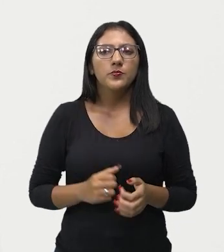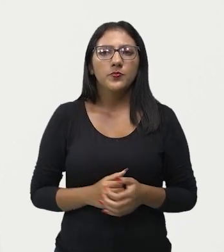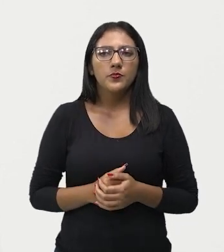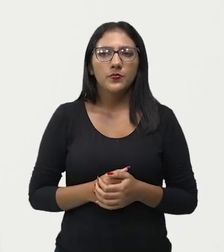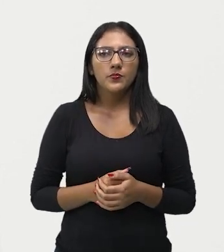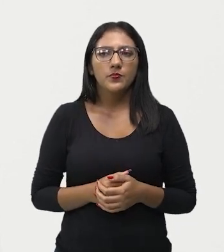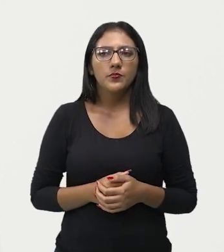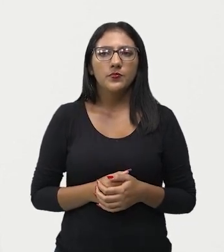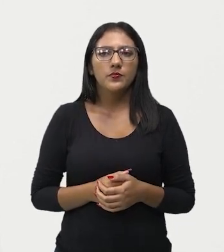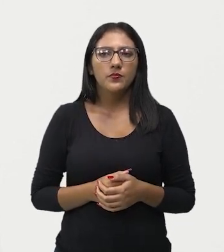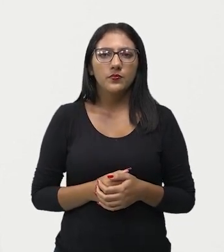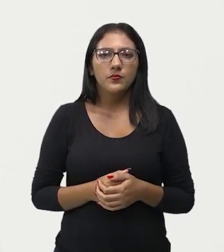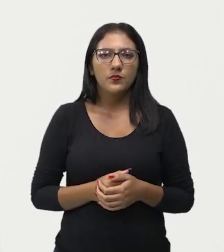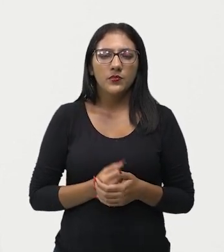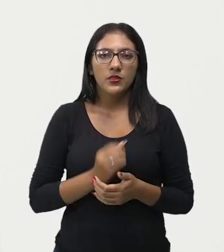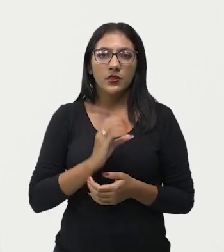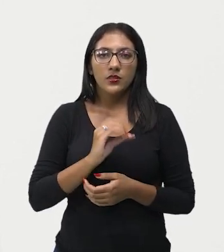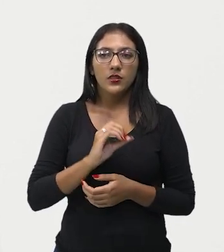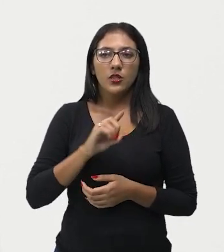valor de